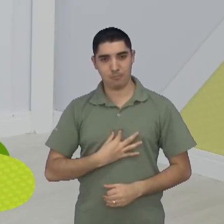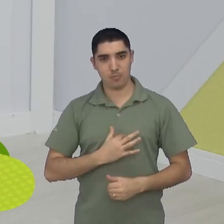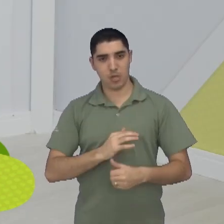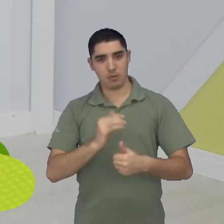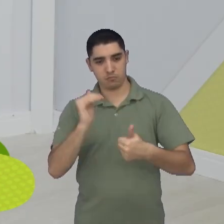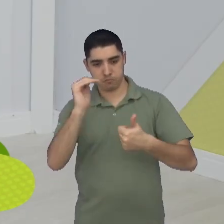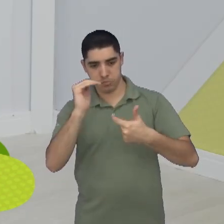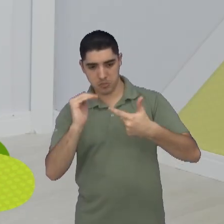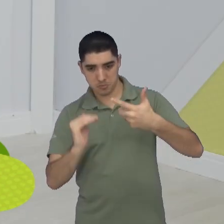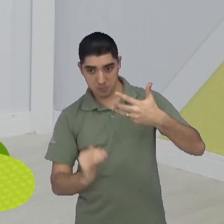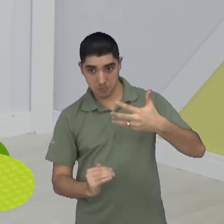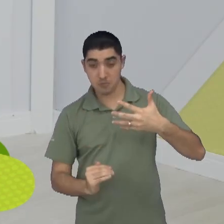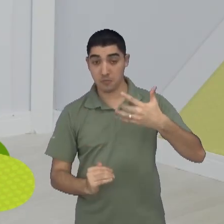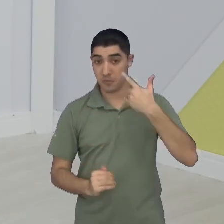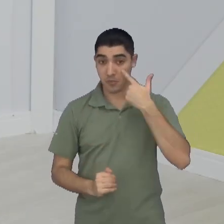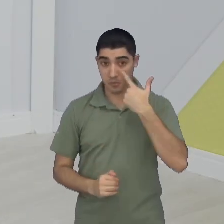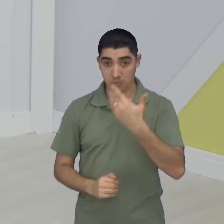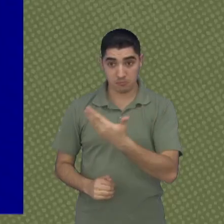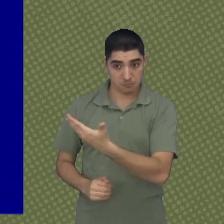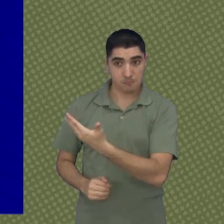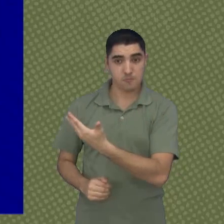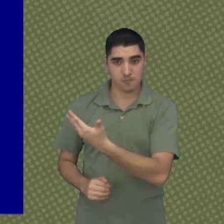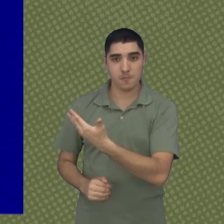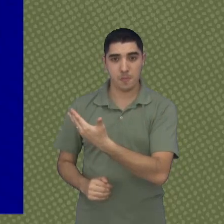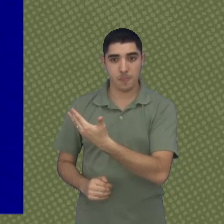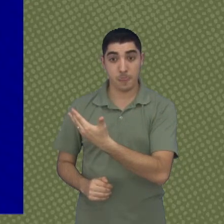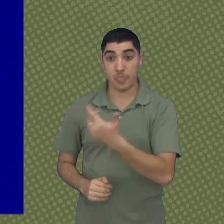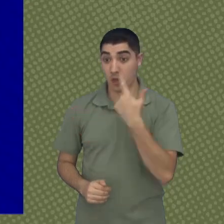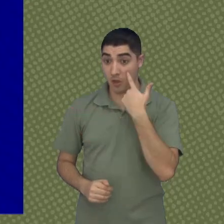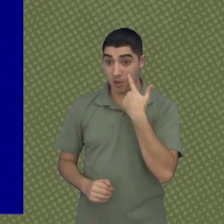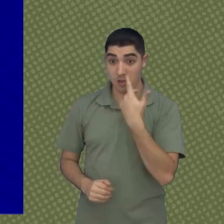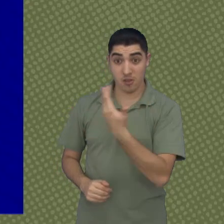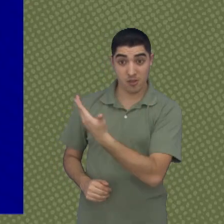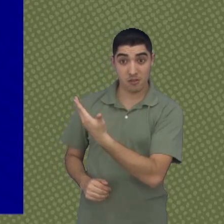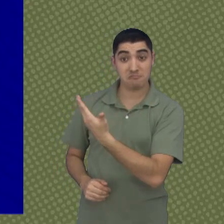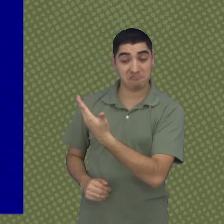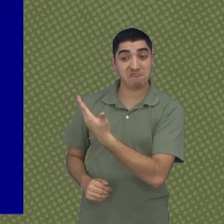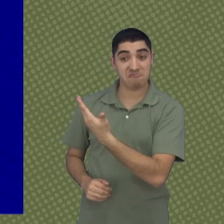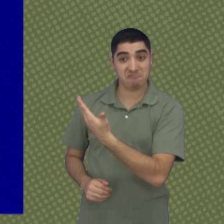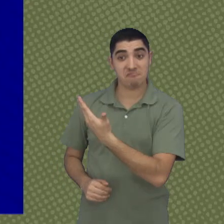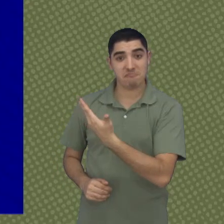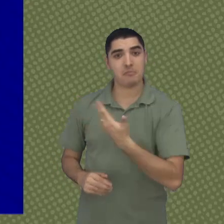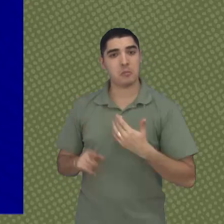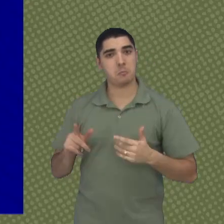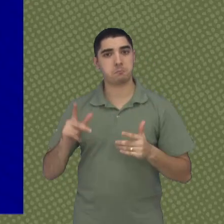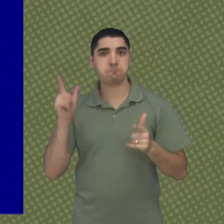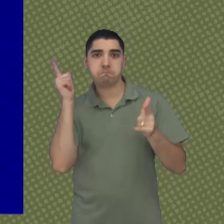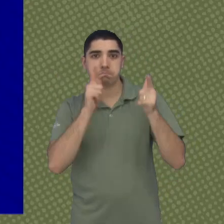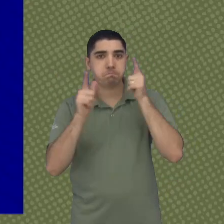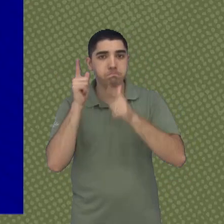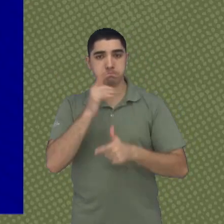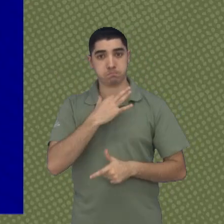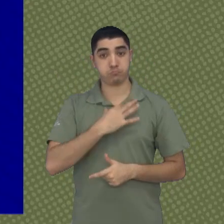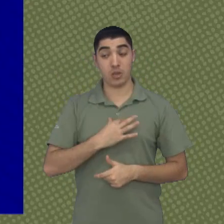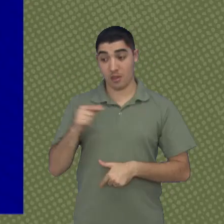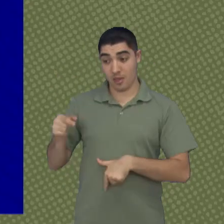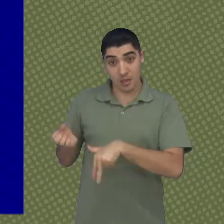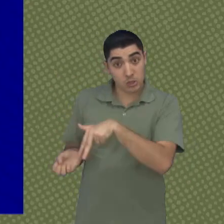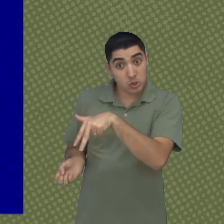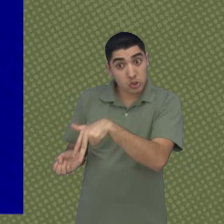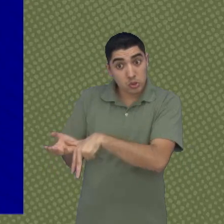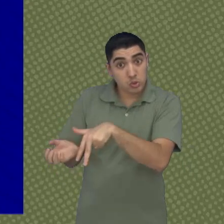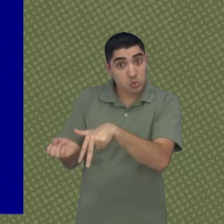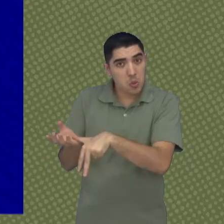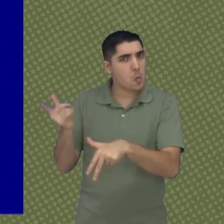todos eles com medalhas, enfim, grande destaque aí, ó, e aí o quadro de medalhas. Essas medalhas que o pessoal do Instituto Athlon